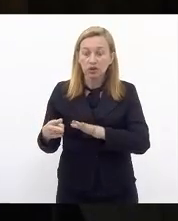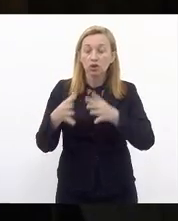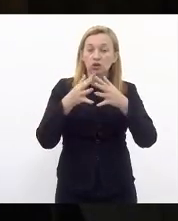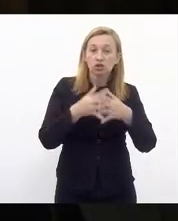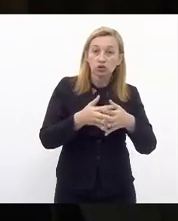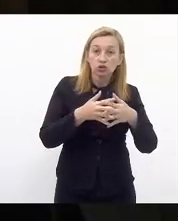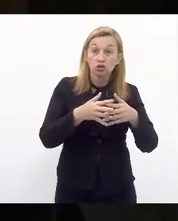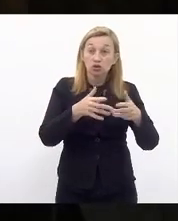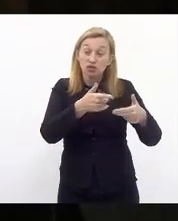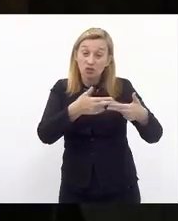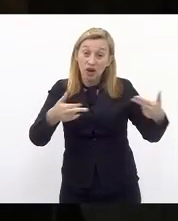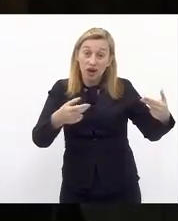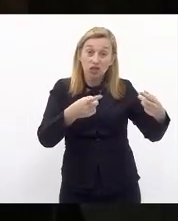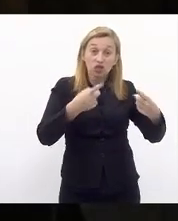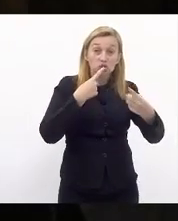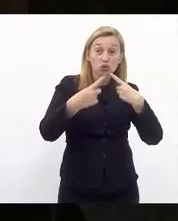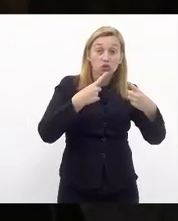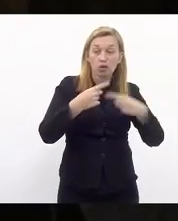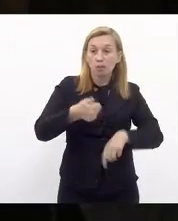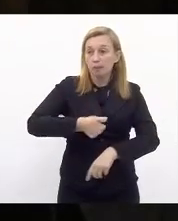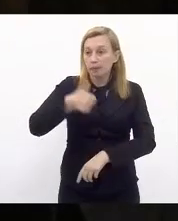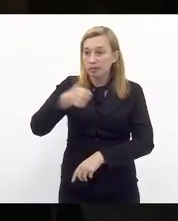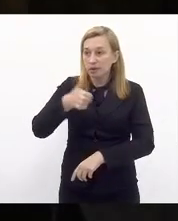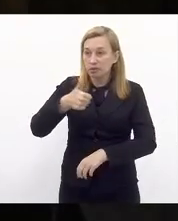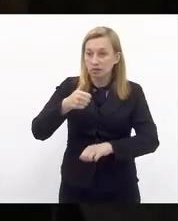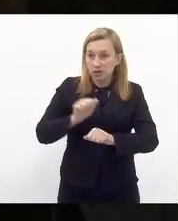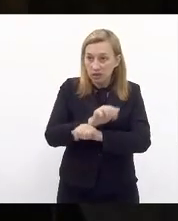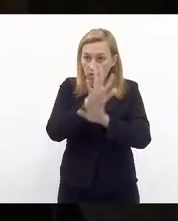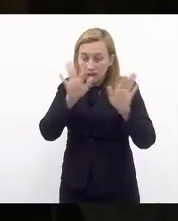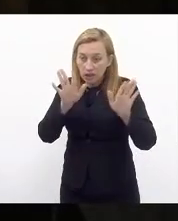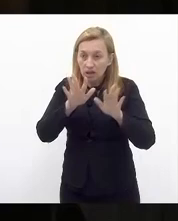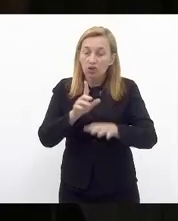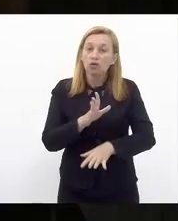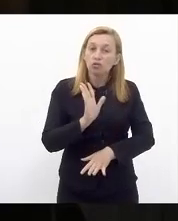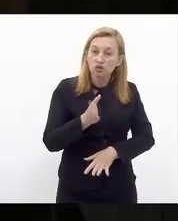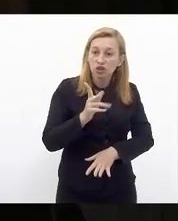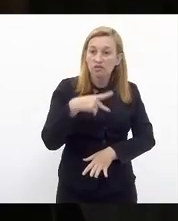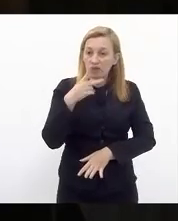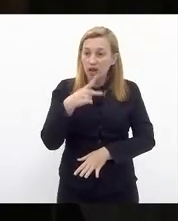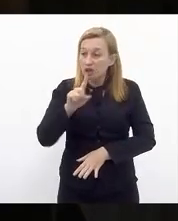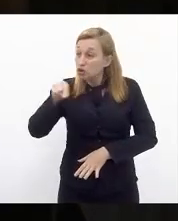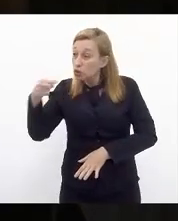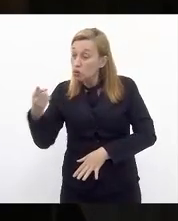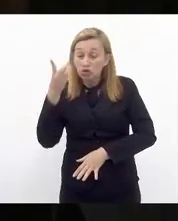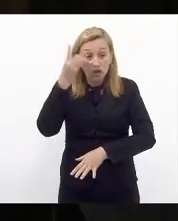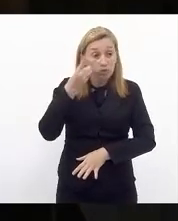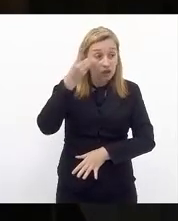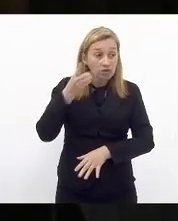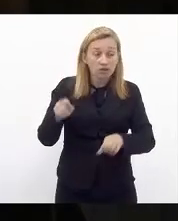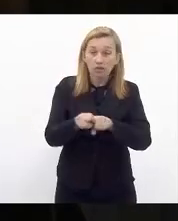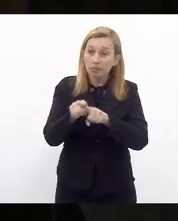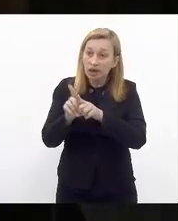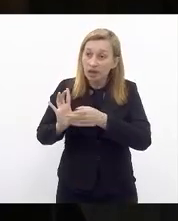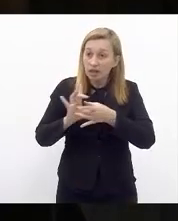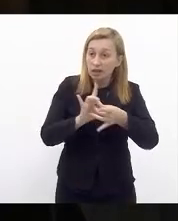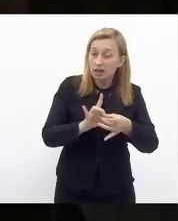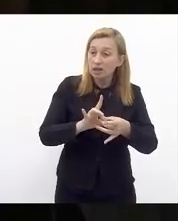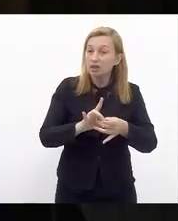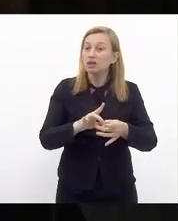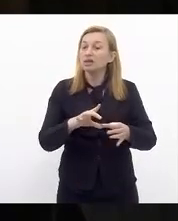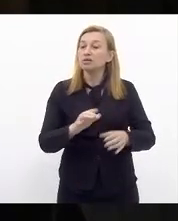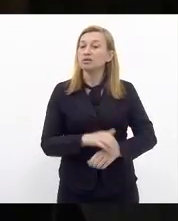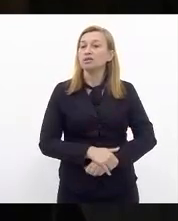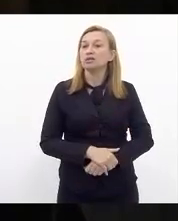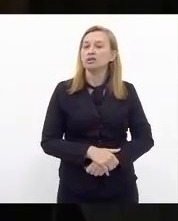intensas discussões primeiro ficou mais lido e é como a gente mandou aí outros deputados emendaram também a